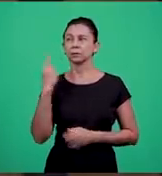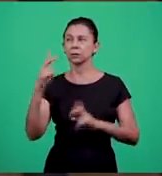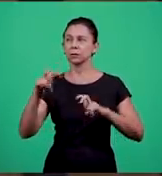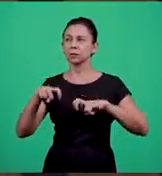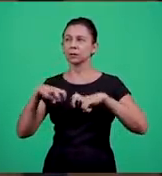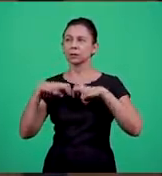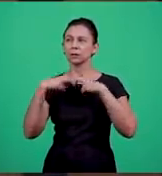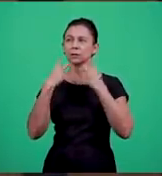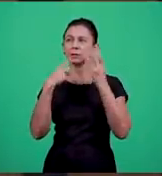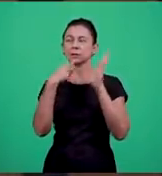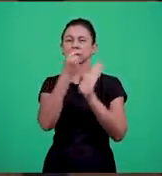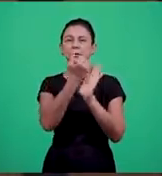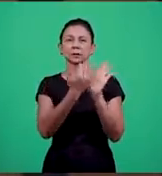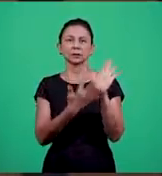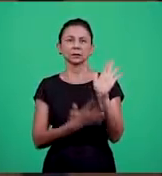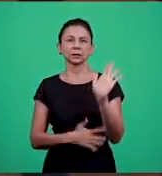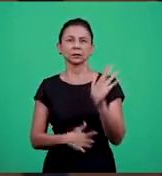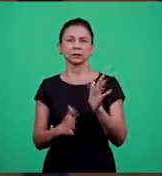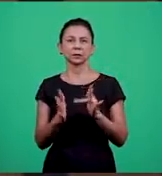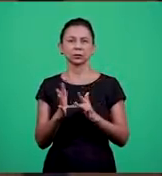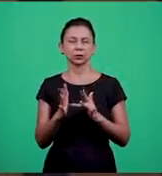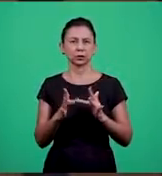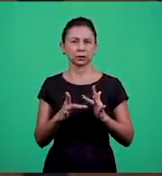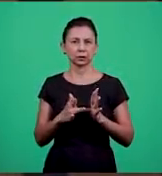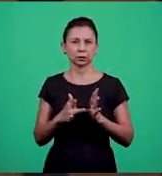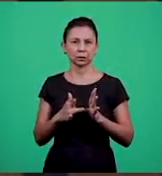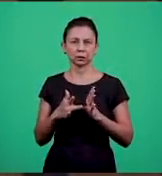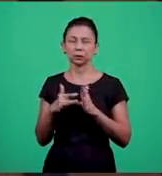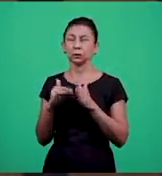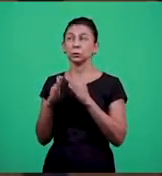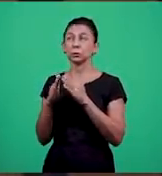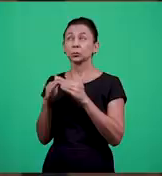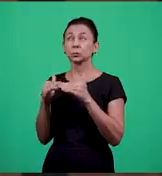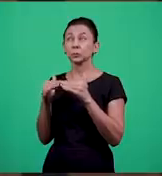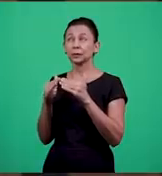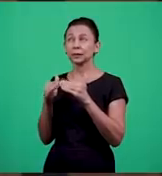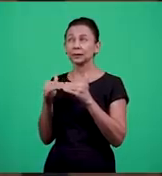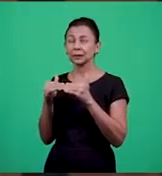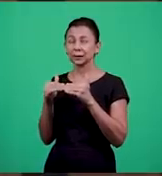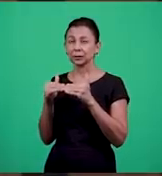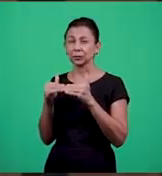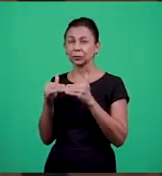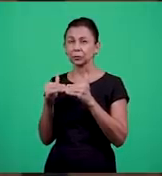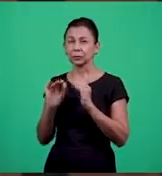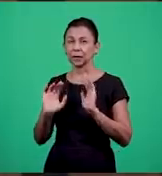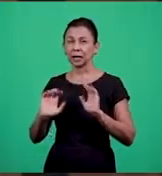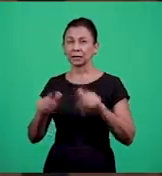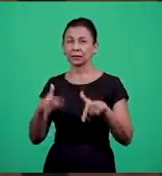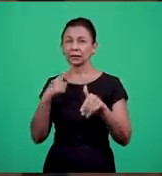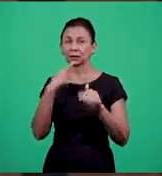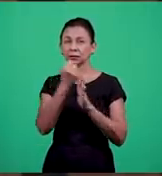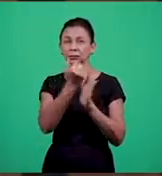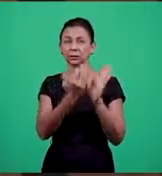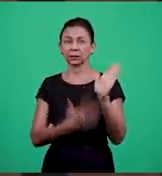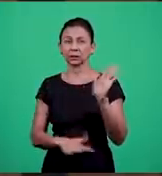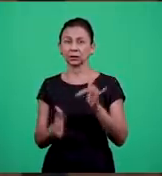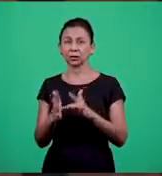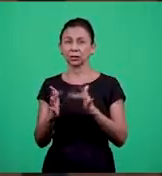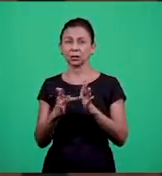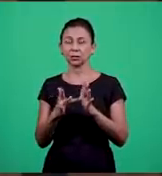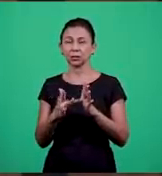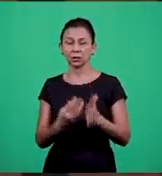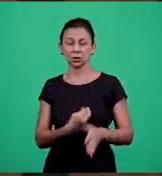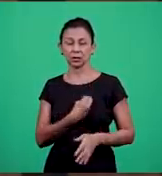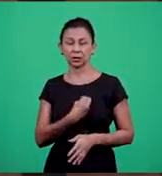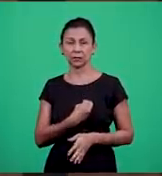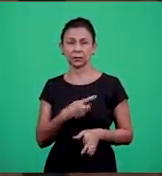Senhor, nós clamamos pelo sangue de Jesus e suplicamos a ação deste sangue sobre nós e